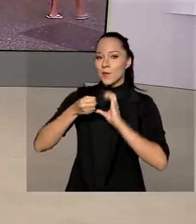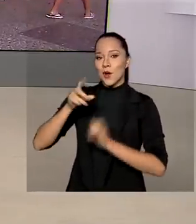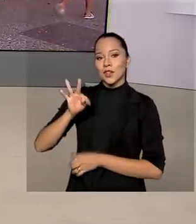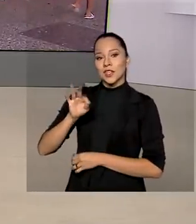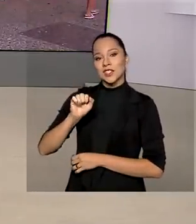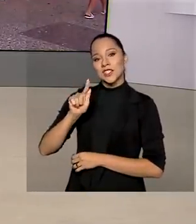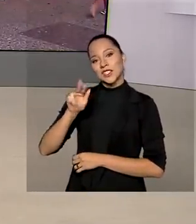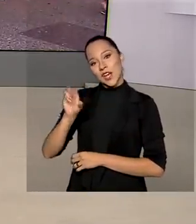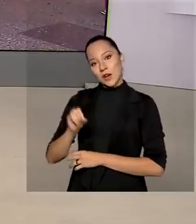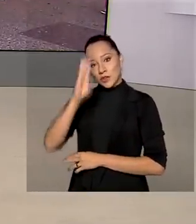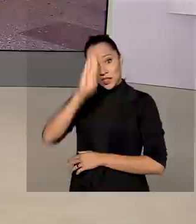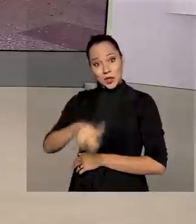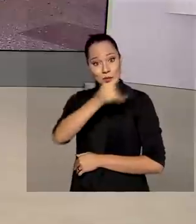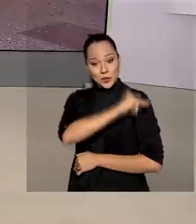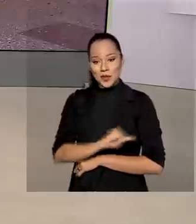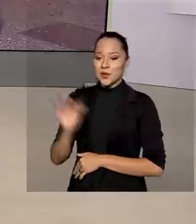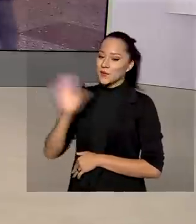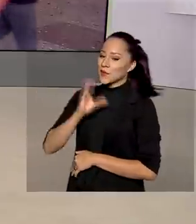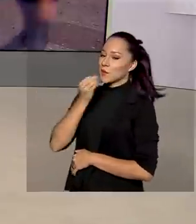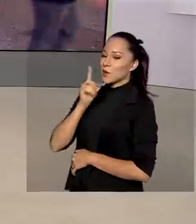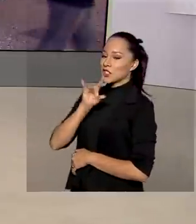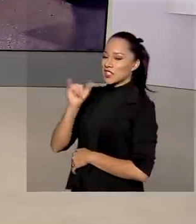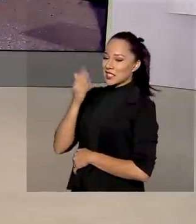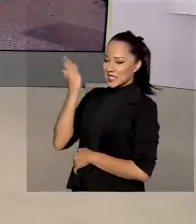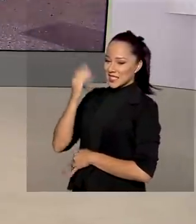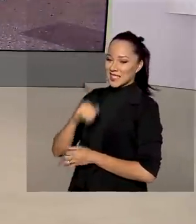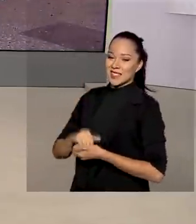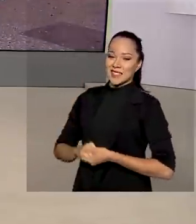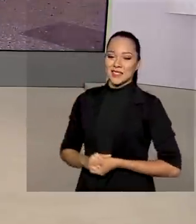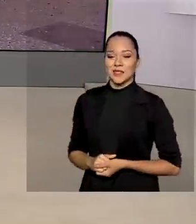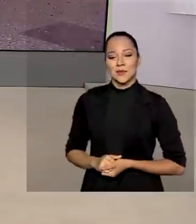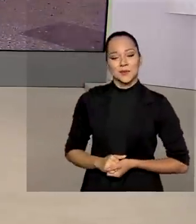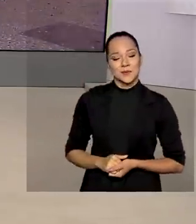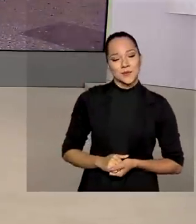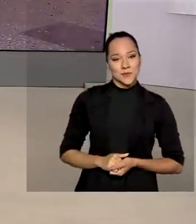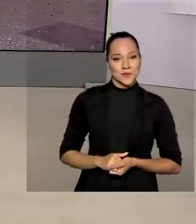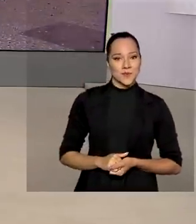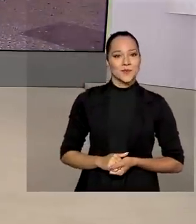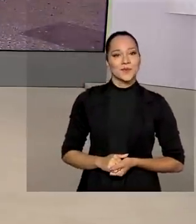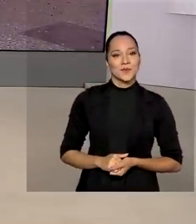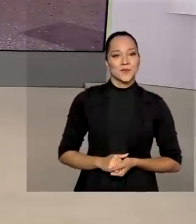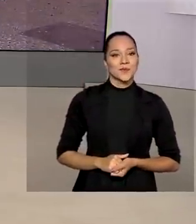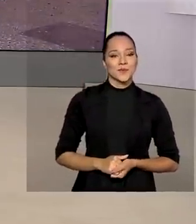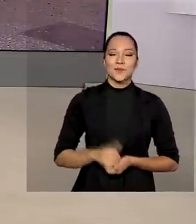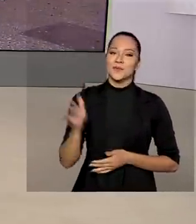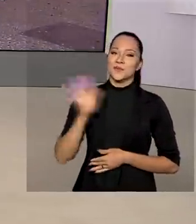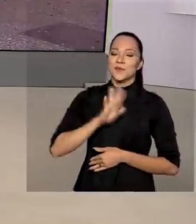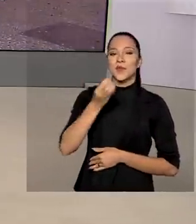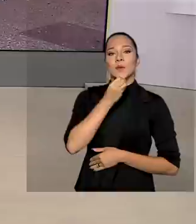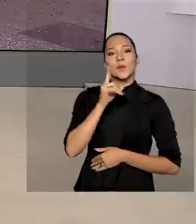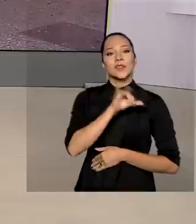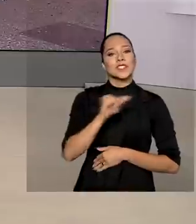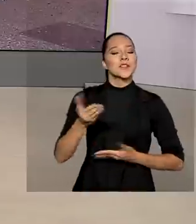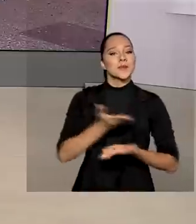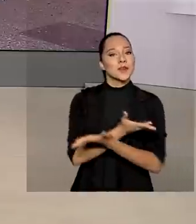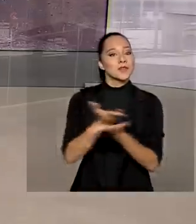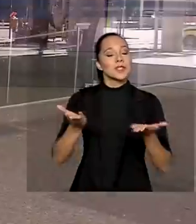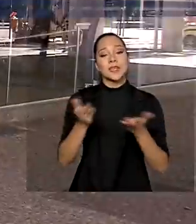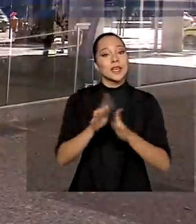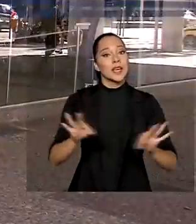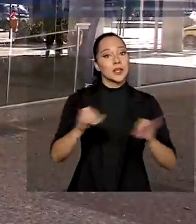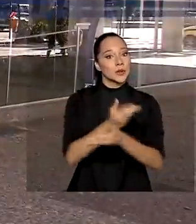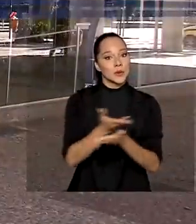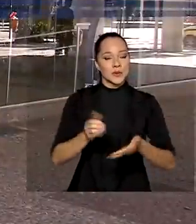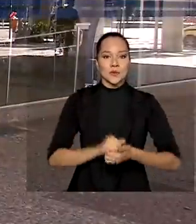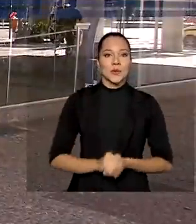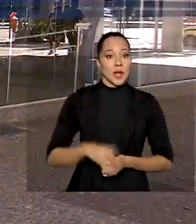repórter Thiago Pimenta direto do Rio de Janeiro Thiago bom dia para você Oi Renata bom dia para você bom dia a